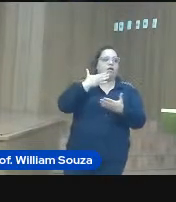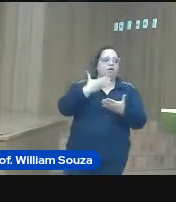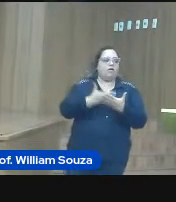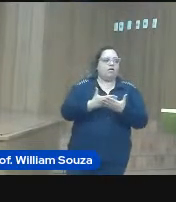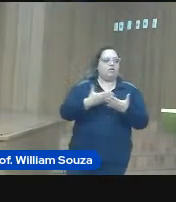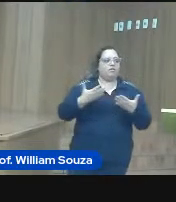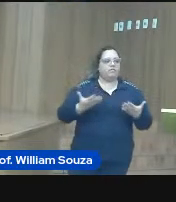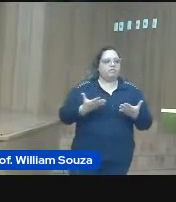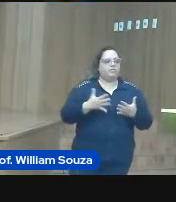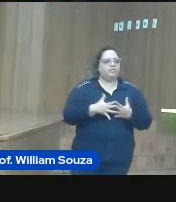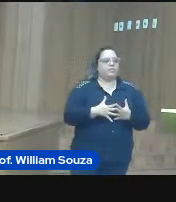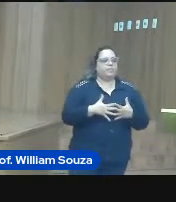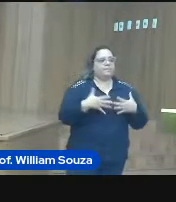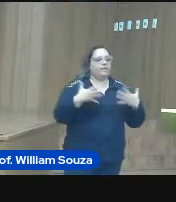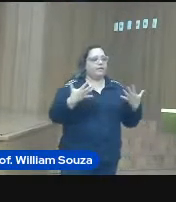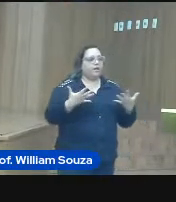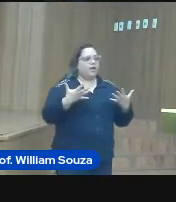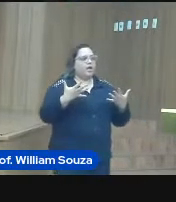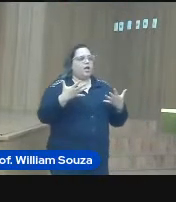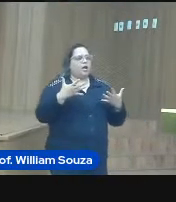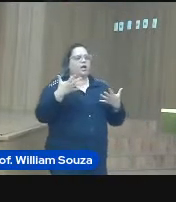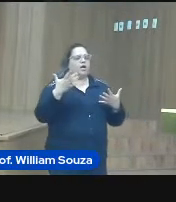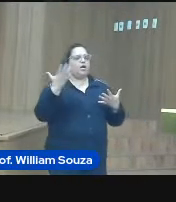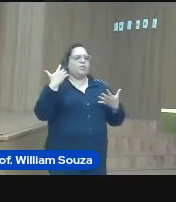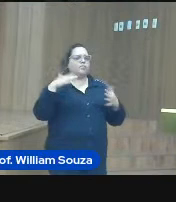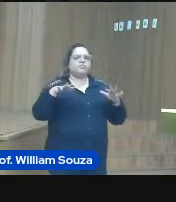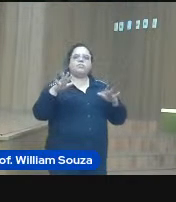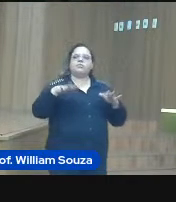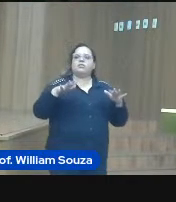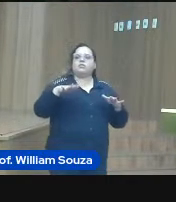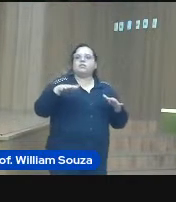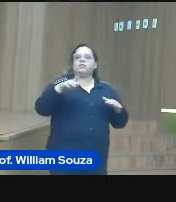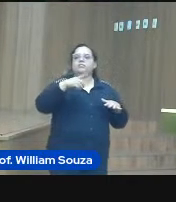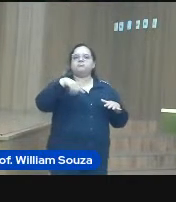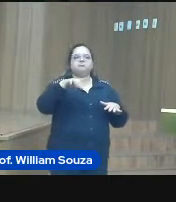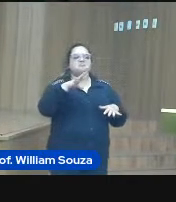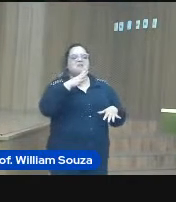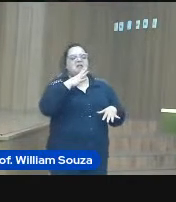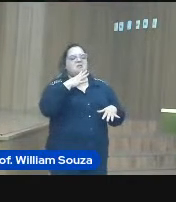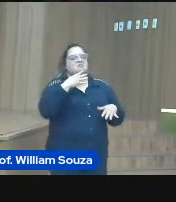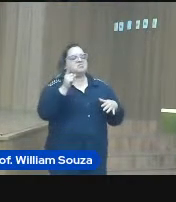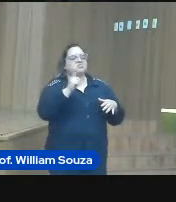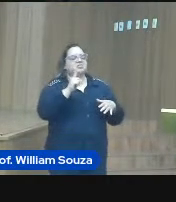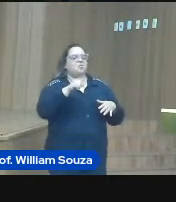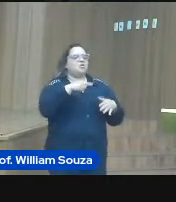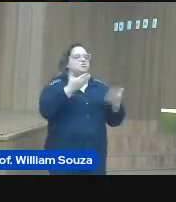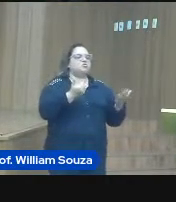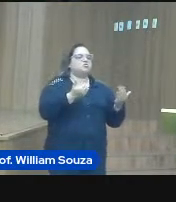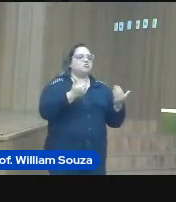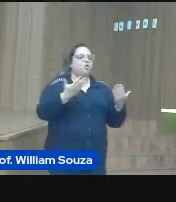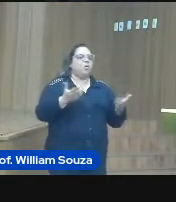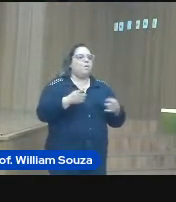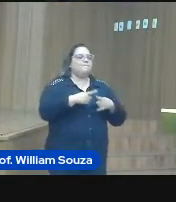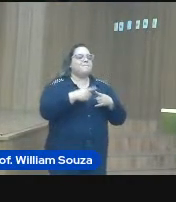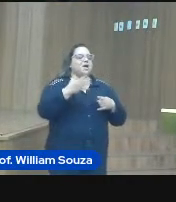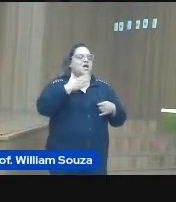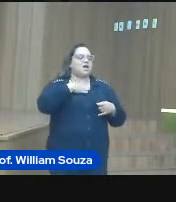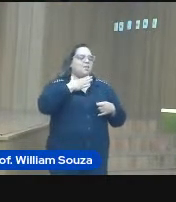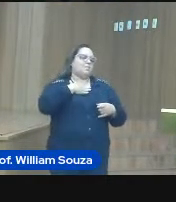né, o pessoal da plateia só tem garotada aí, ninguém vai reconhecer isso daí, mas esses eram seriados da minha